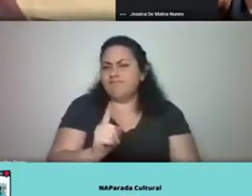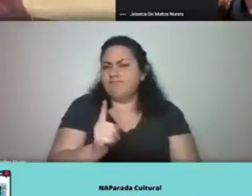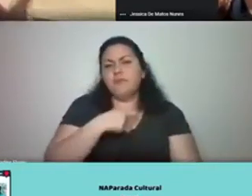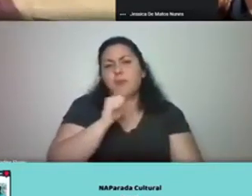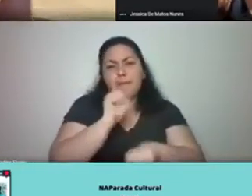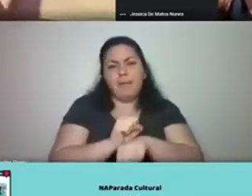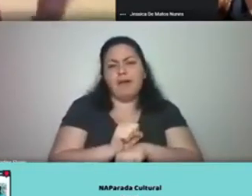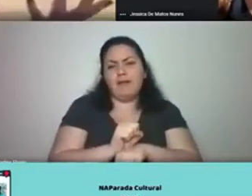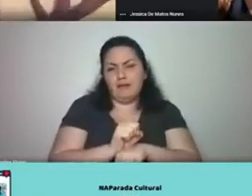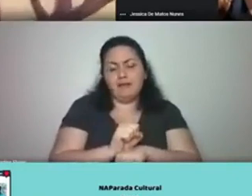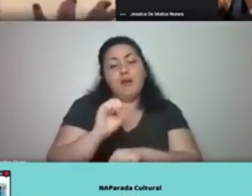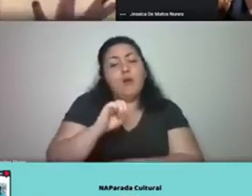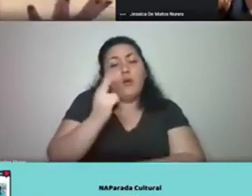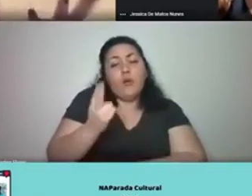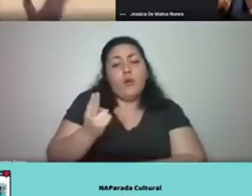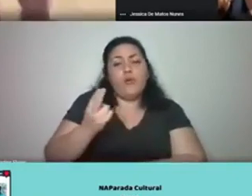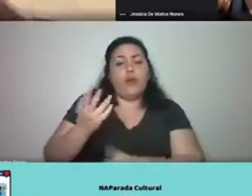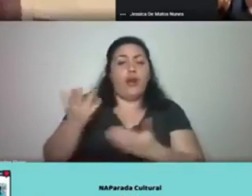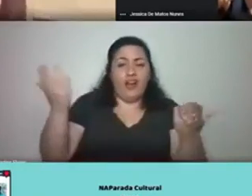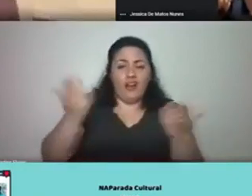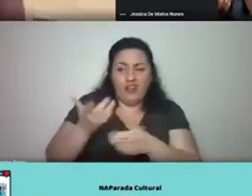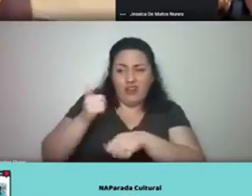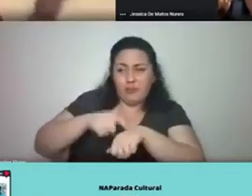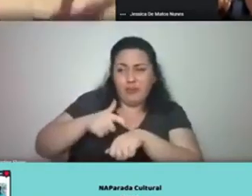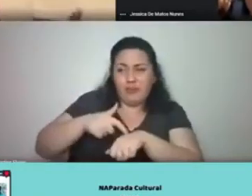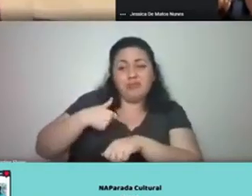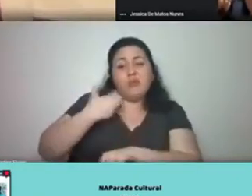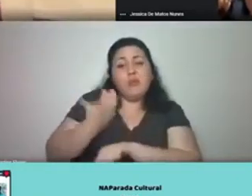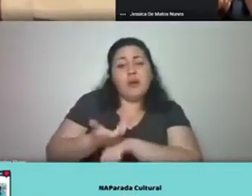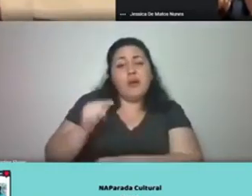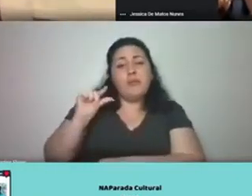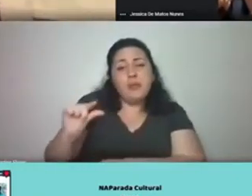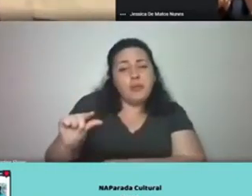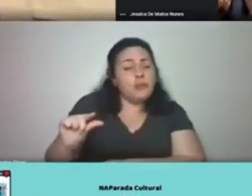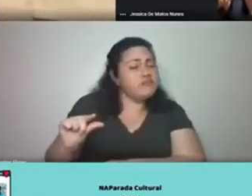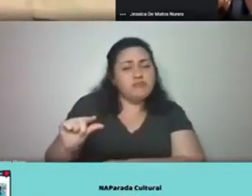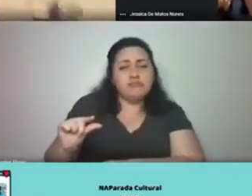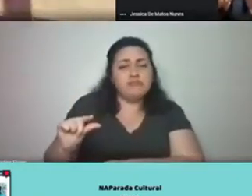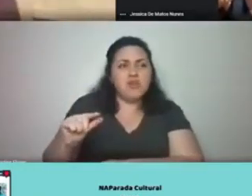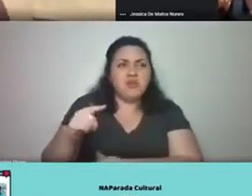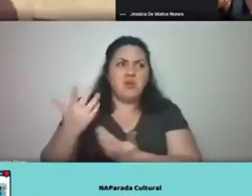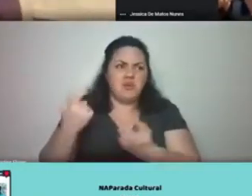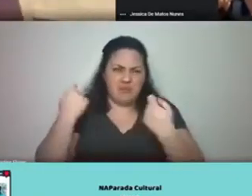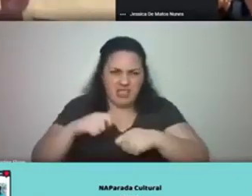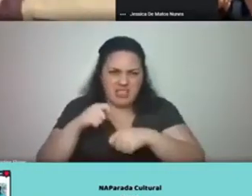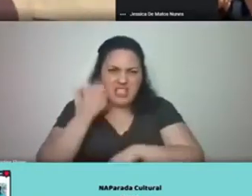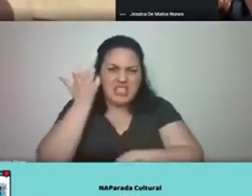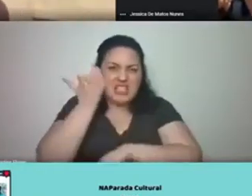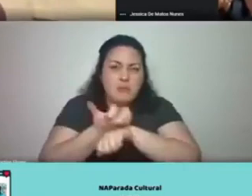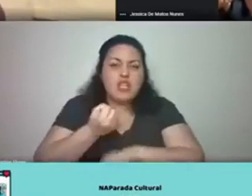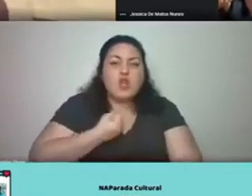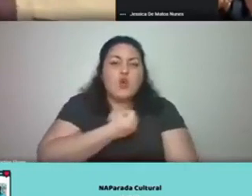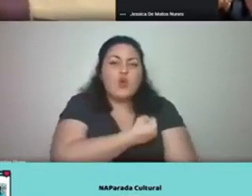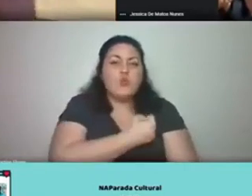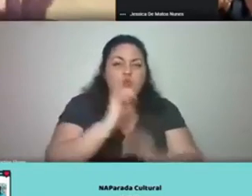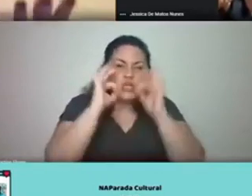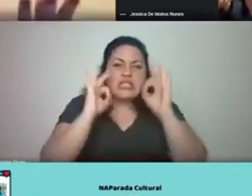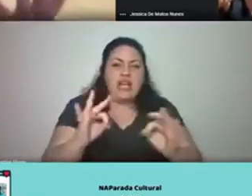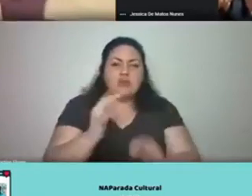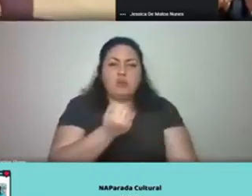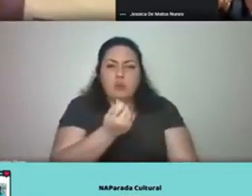não seja o momento de eu matricular em poucas cadeiras. Ou talvez tenha que ter um número ideal, né? Mas a gente poder ir